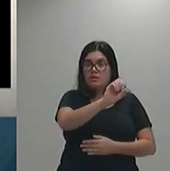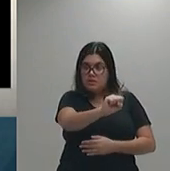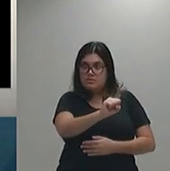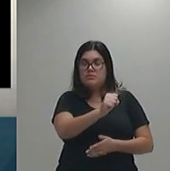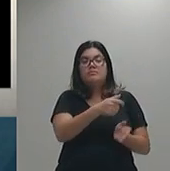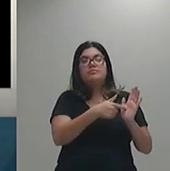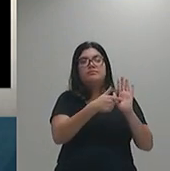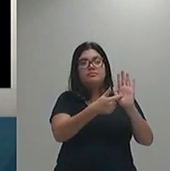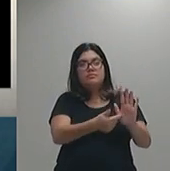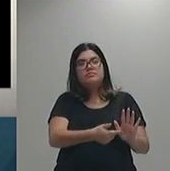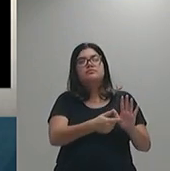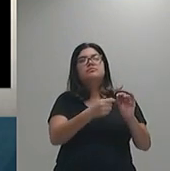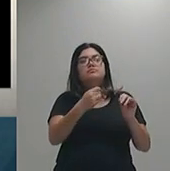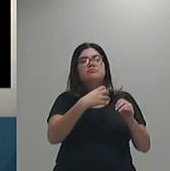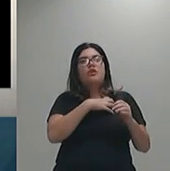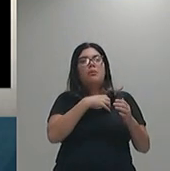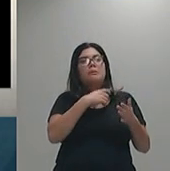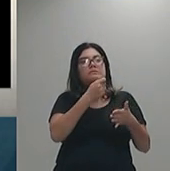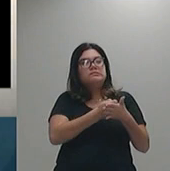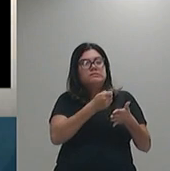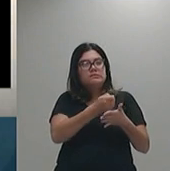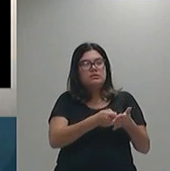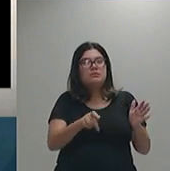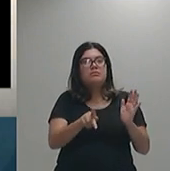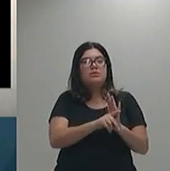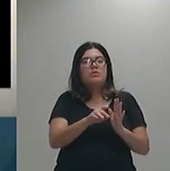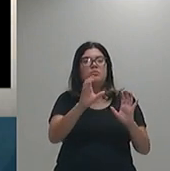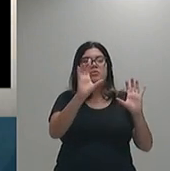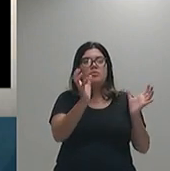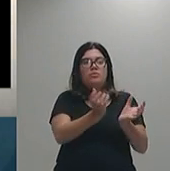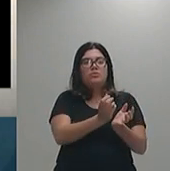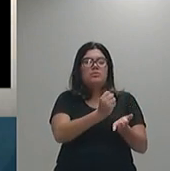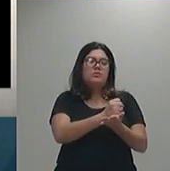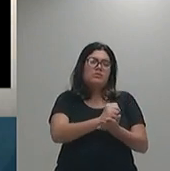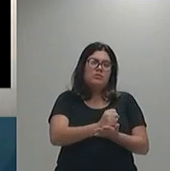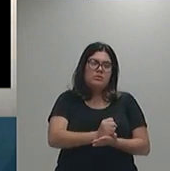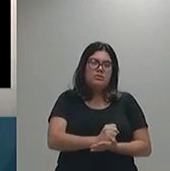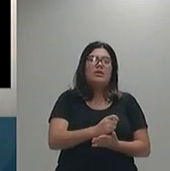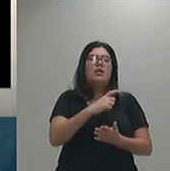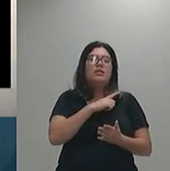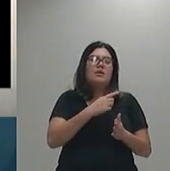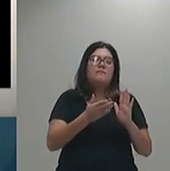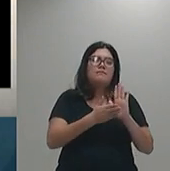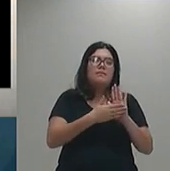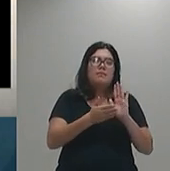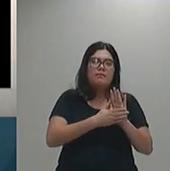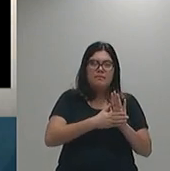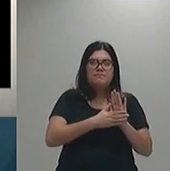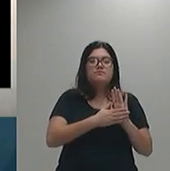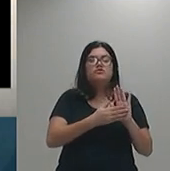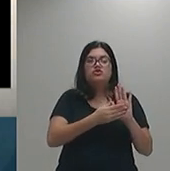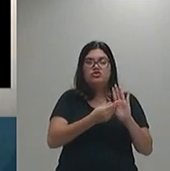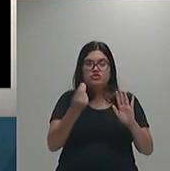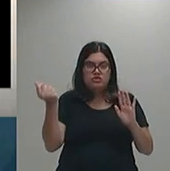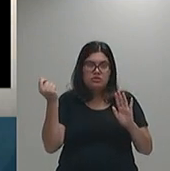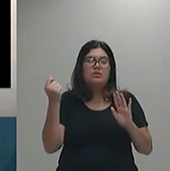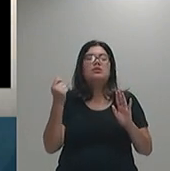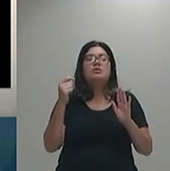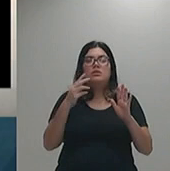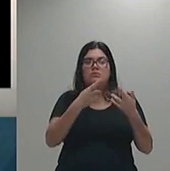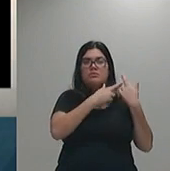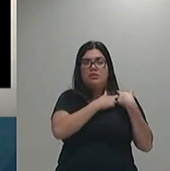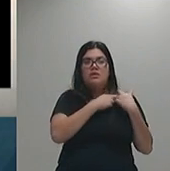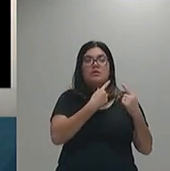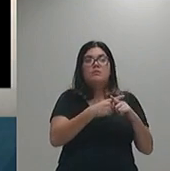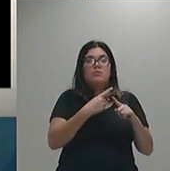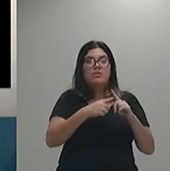insidiosa pelo controlador com indisfarçável propósito de escapar de suas responsabilidade porque confessada